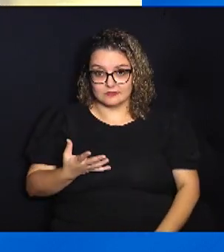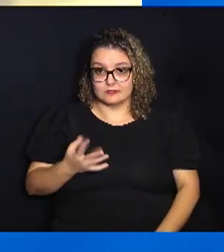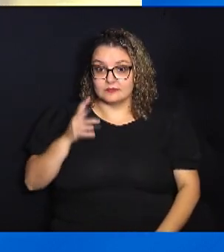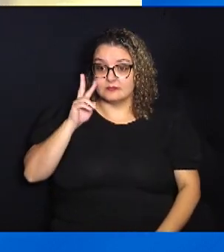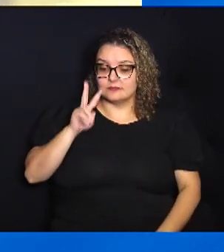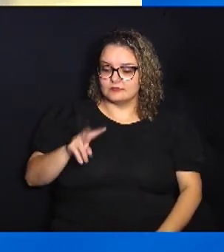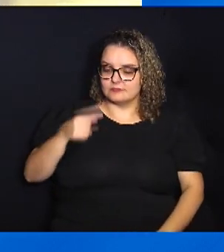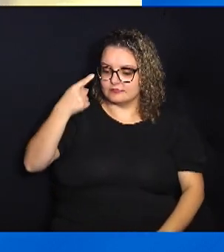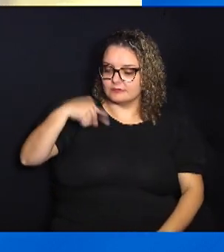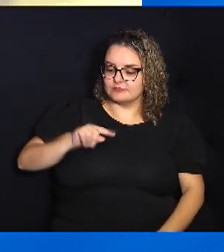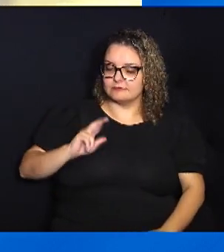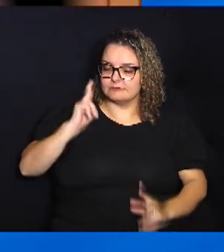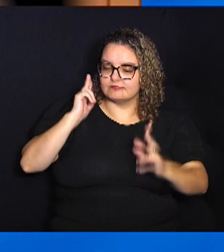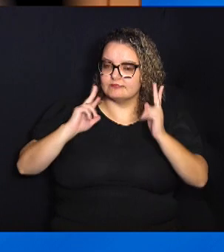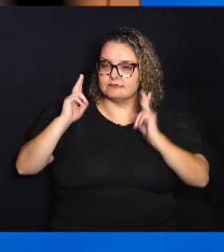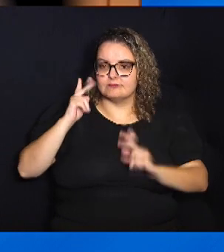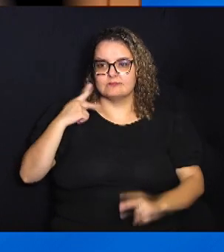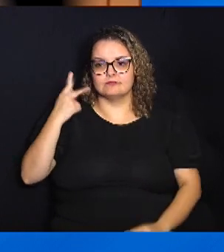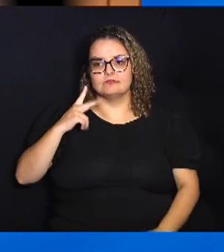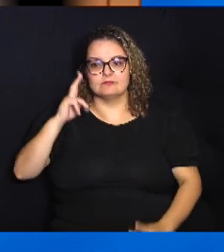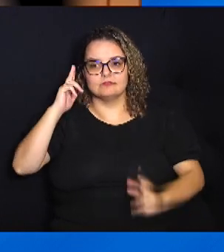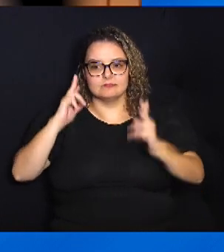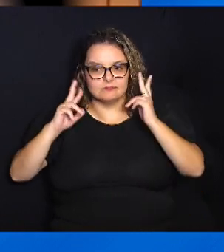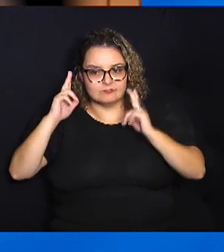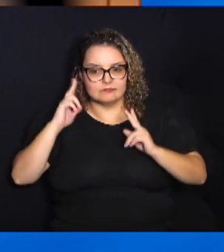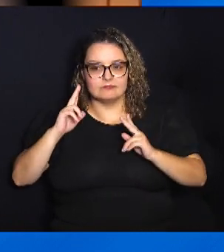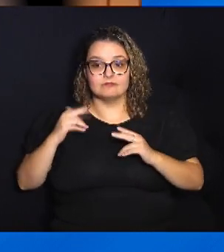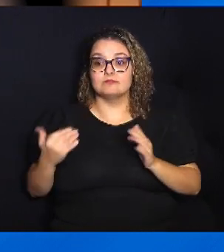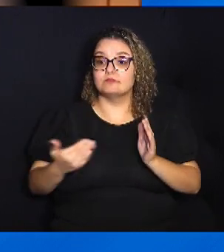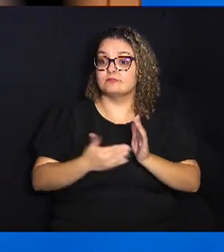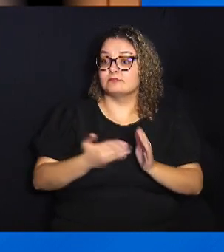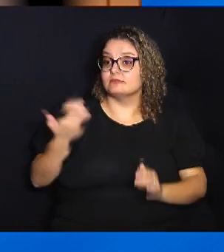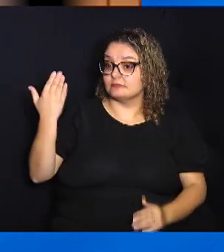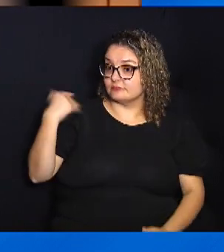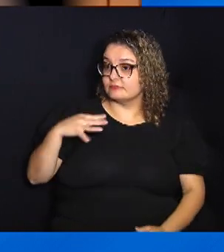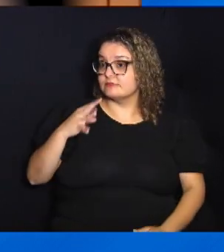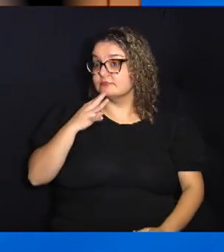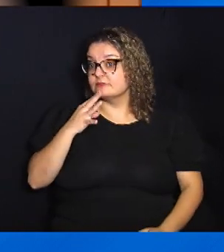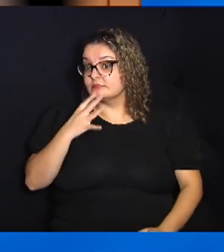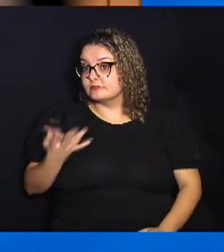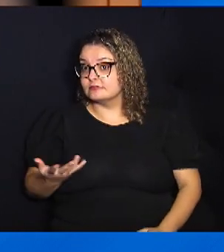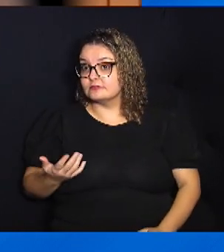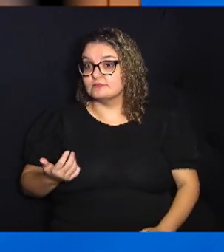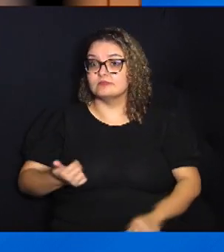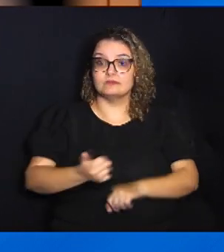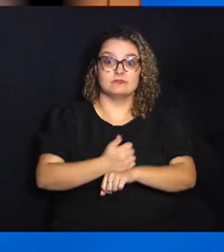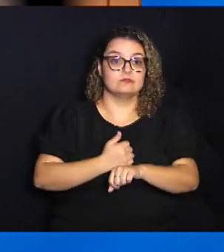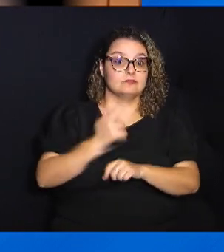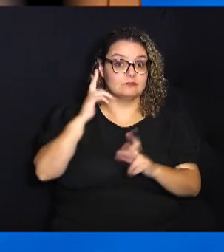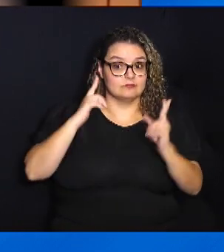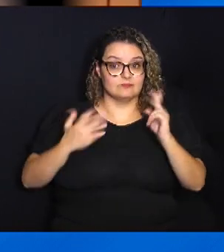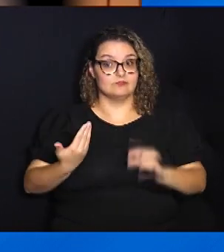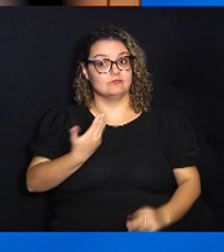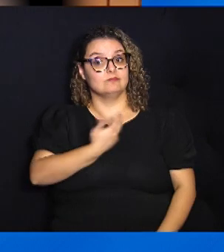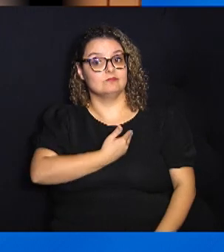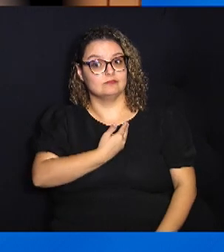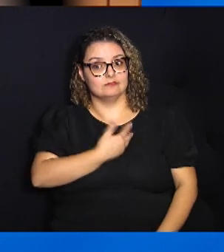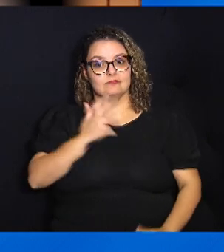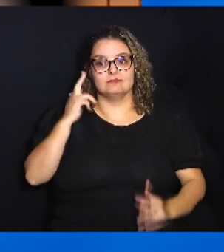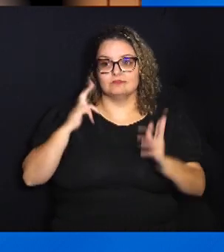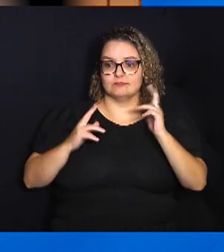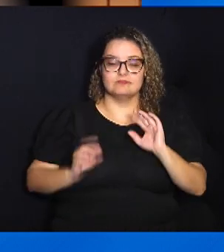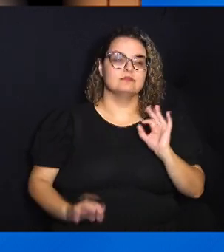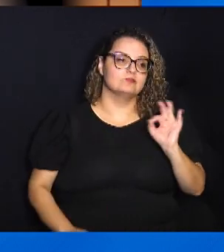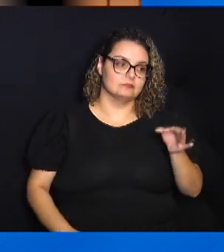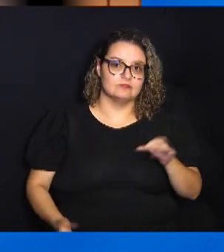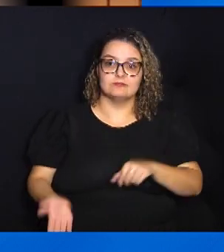perfil Edivaldo Cabelo, o vereador Edivaldo Cabelo. Até então conhecia o cabeleireiro, o amigo Edivaldo Cabelo. Certo. Porque